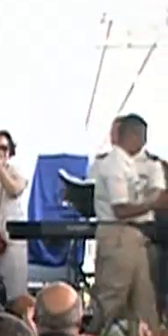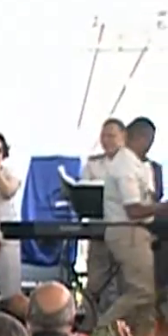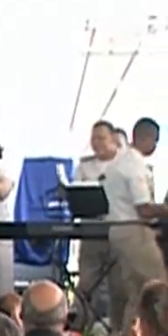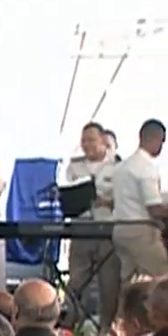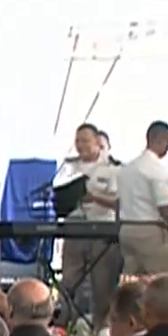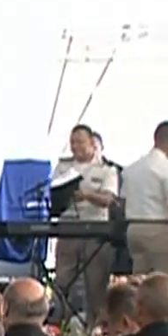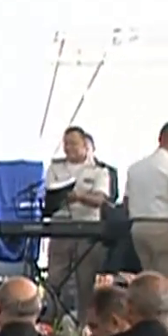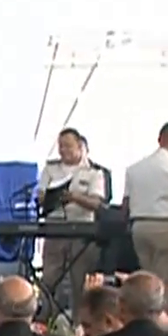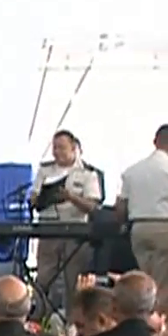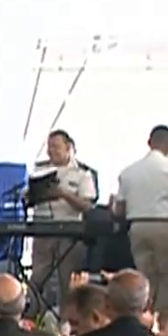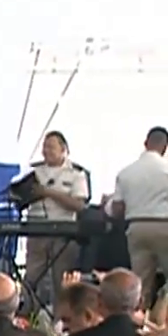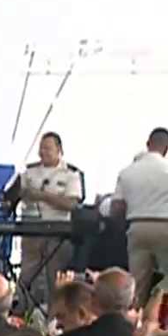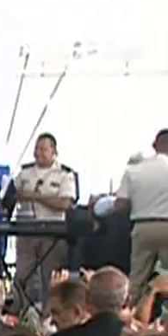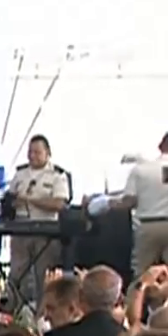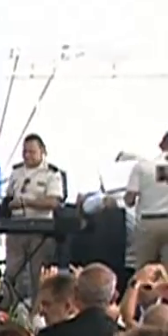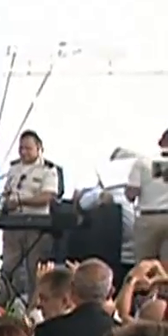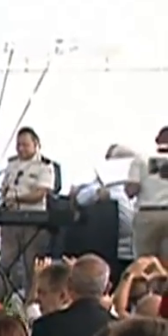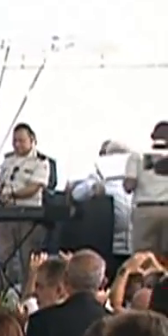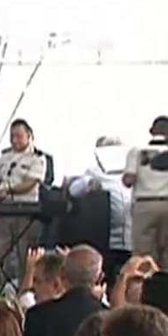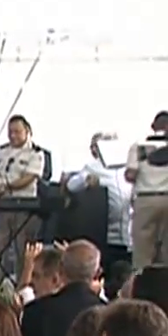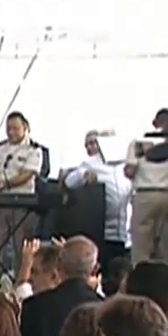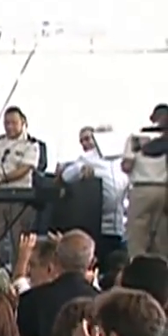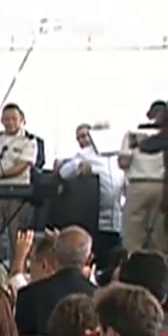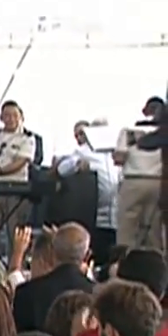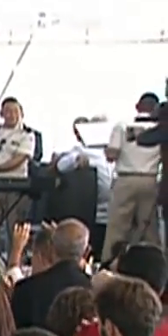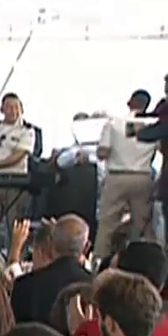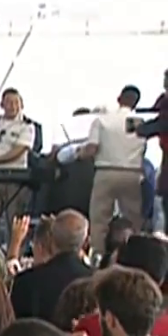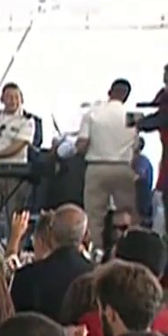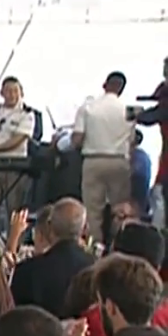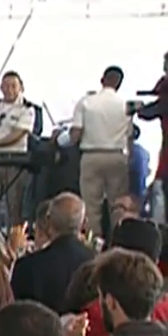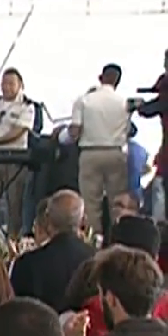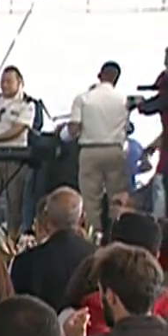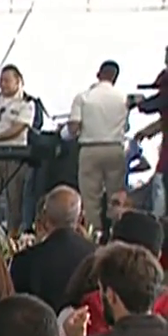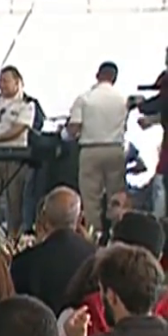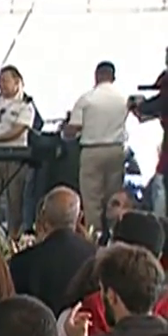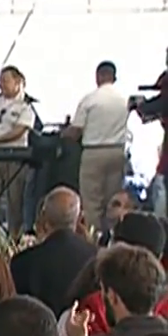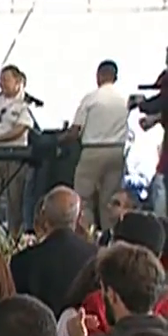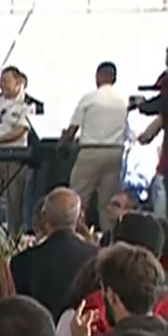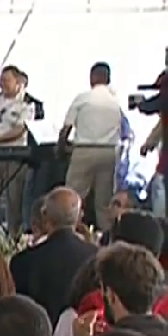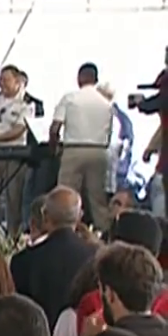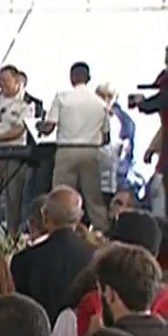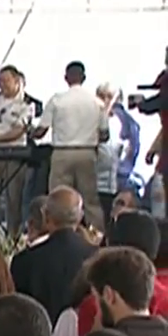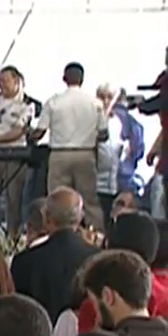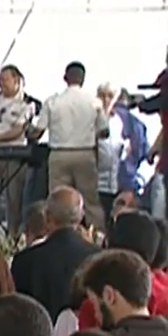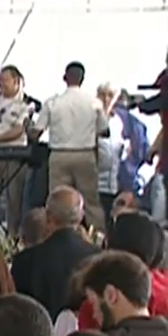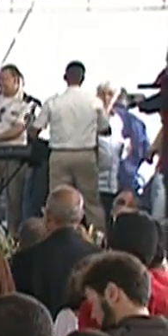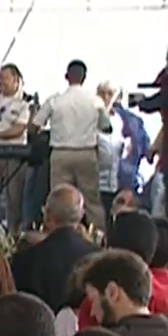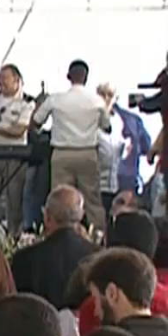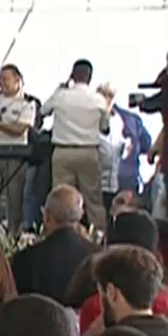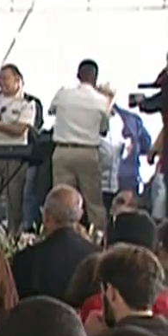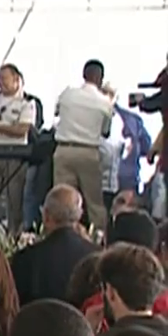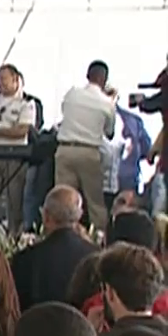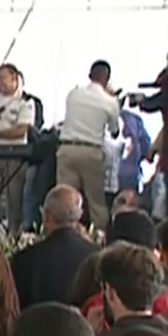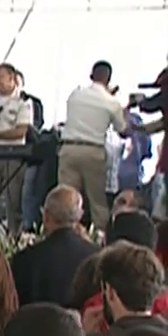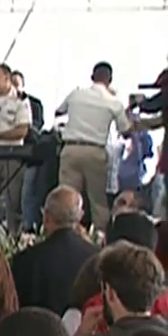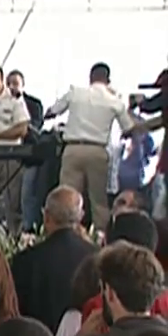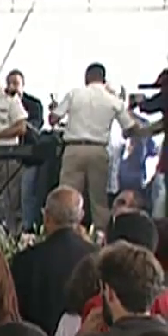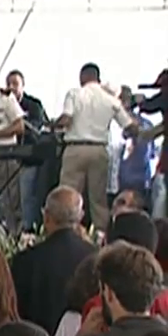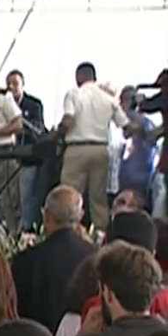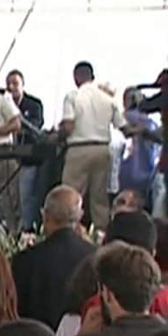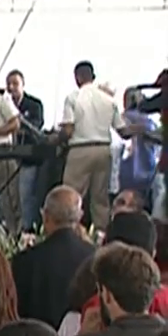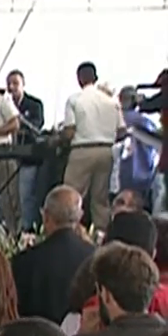parabéns ao José Carlos Santos de Lima e o subtenente Josué Santana da Paz.